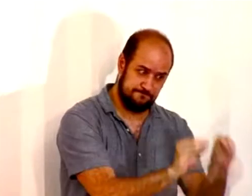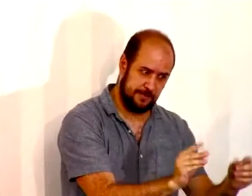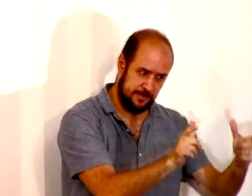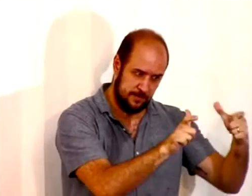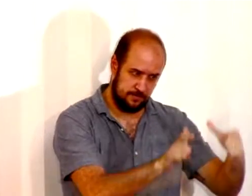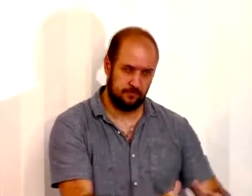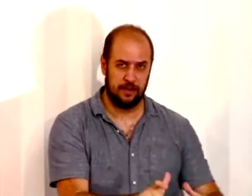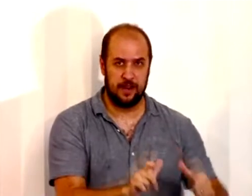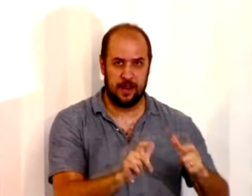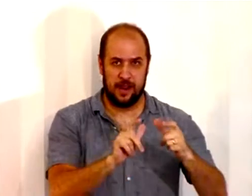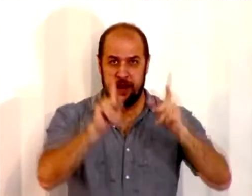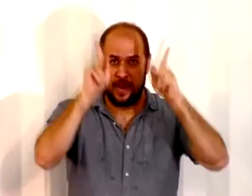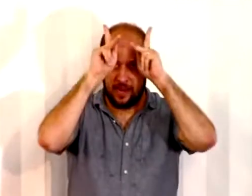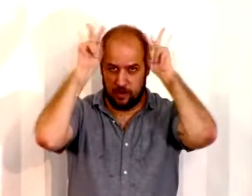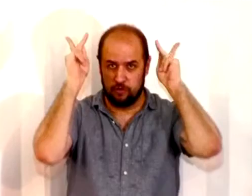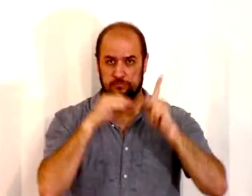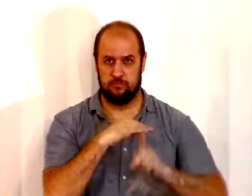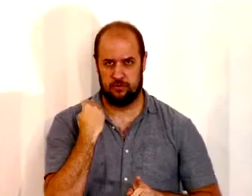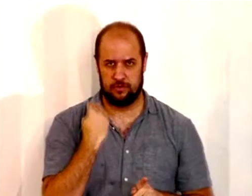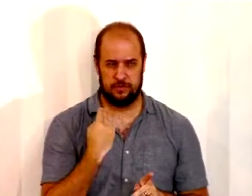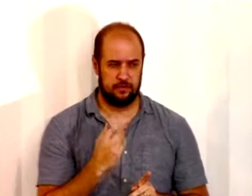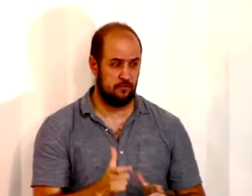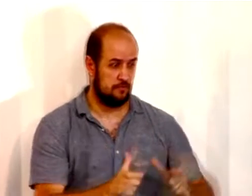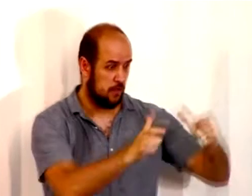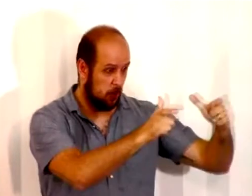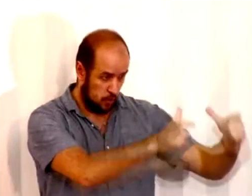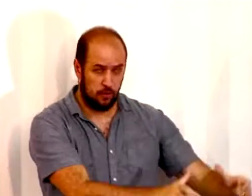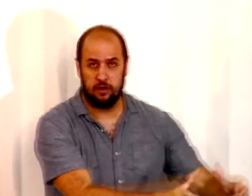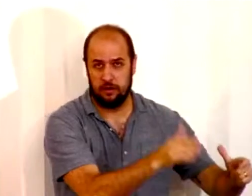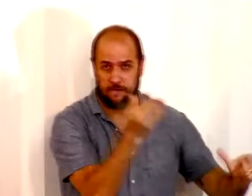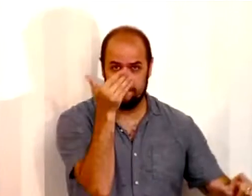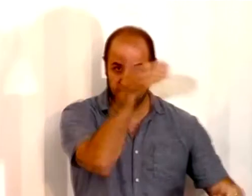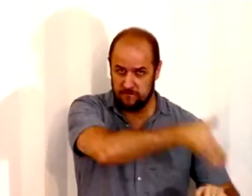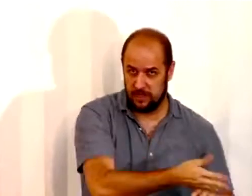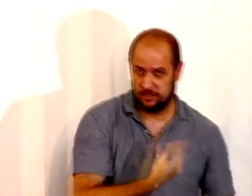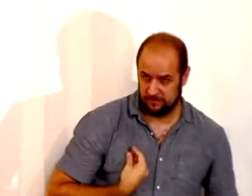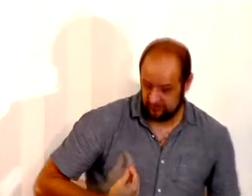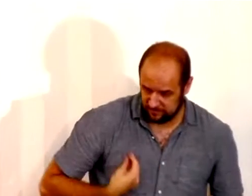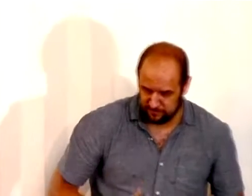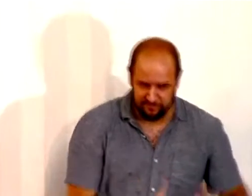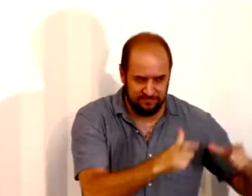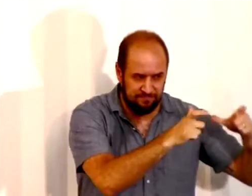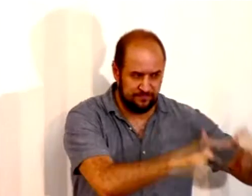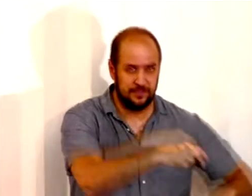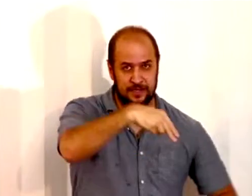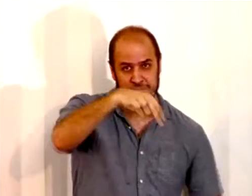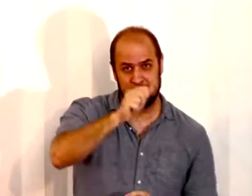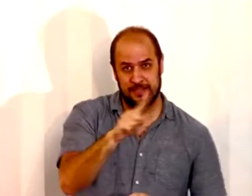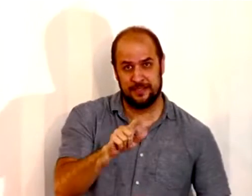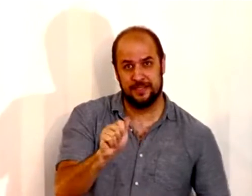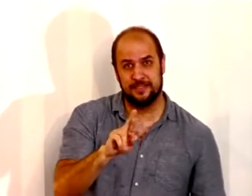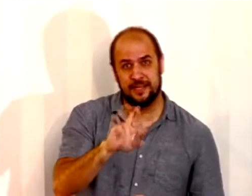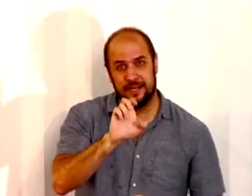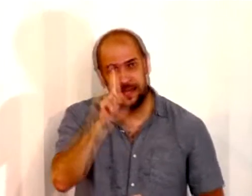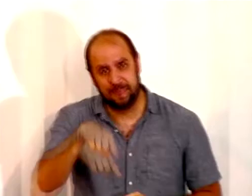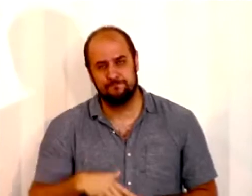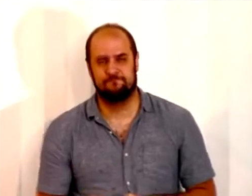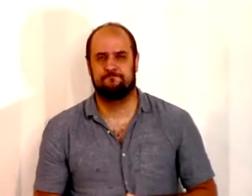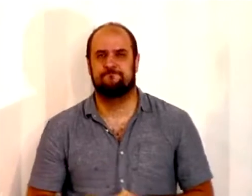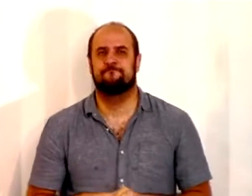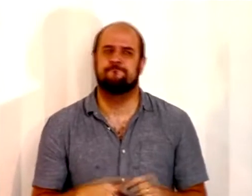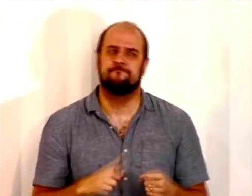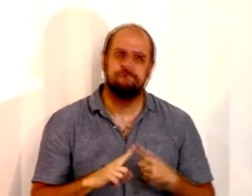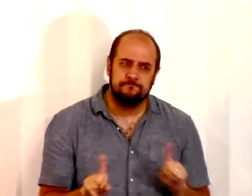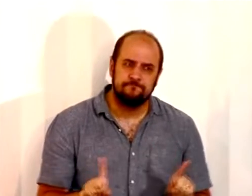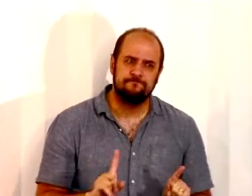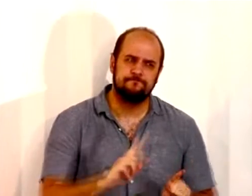a morte de Herodes, eles vão voltar para a sua terra, eles voltam a viver em Nazaré. Mas agora, depois de tudo